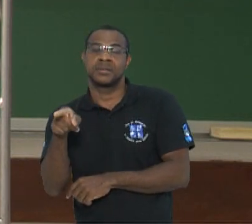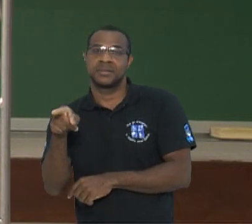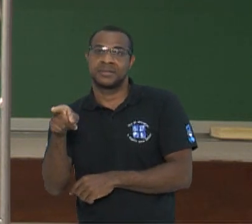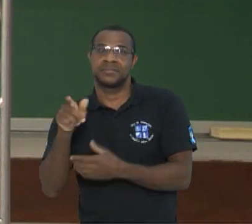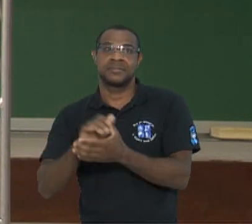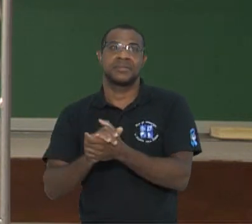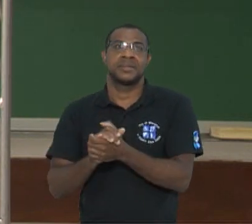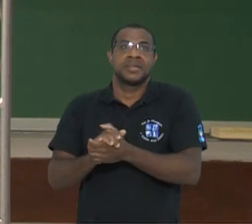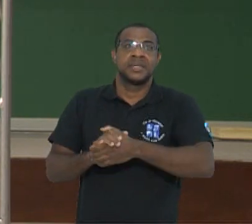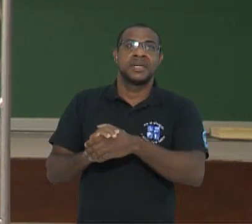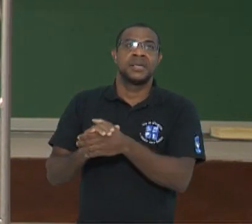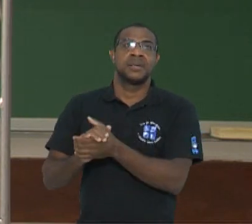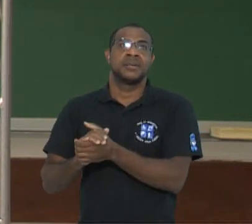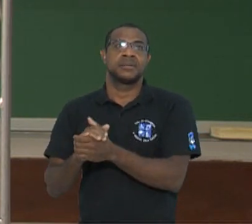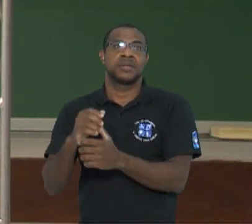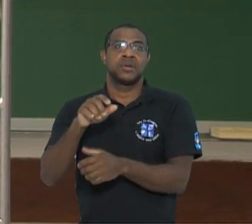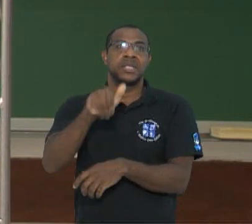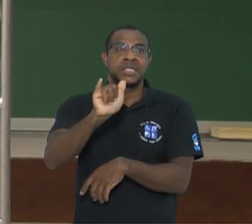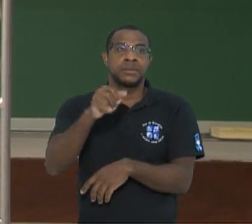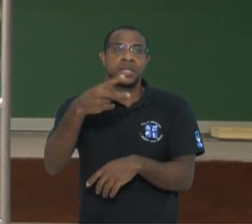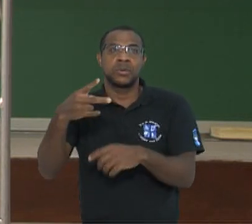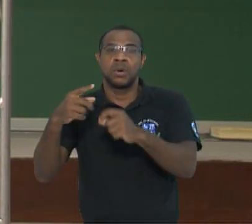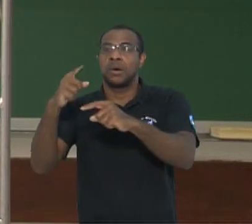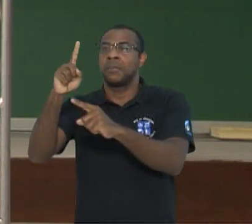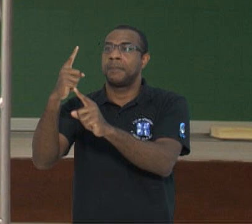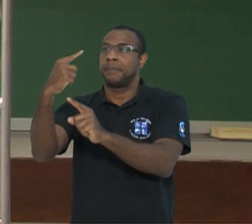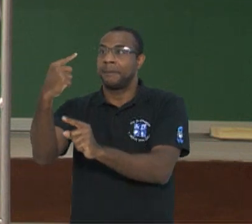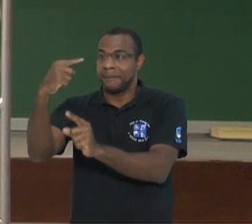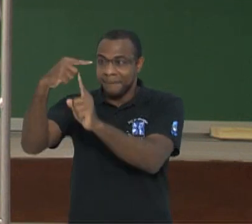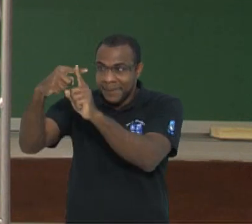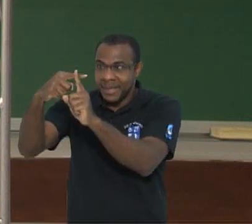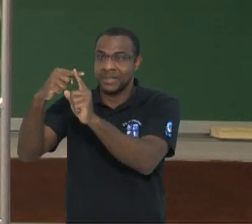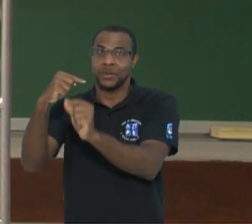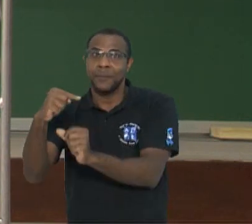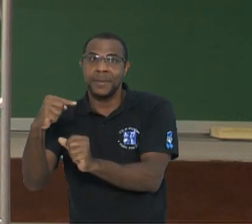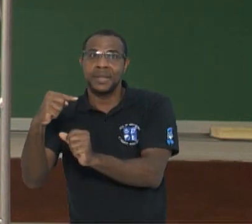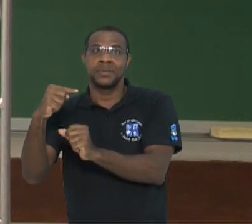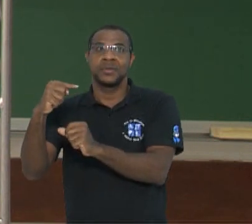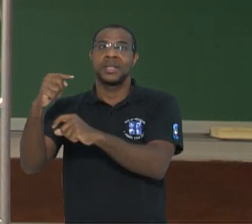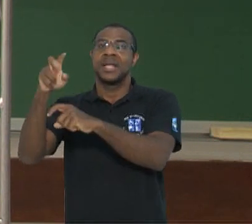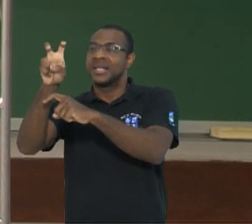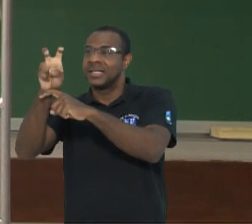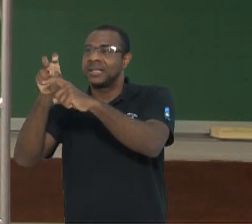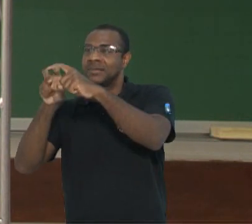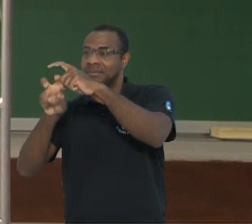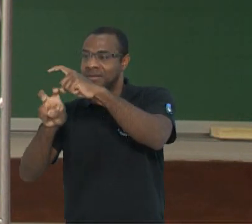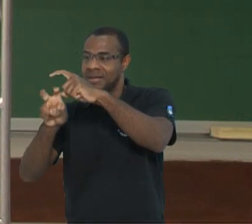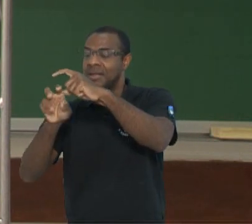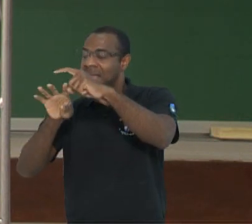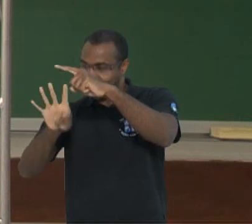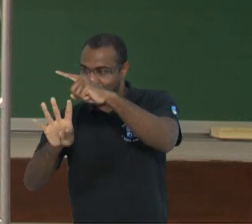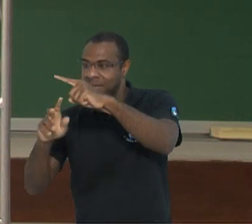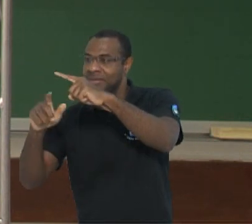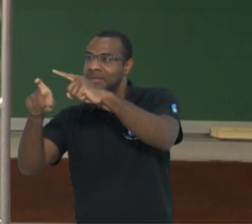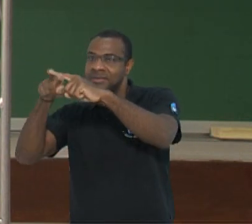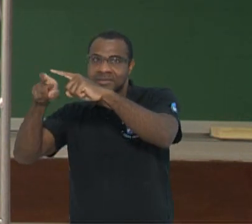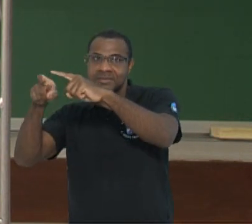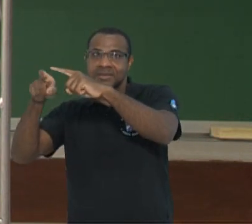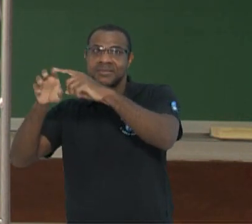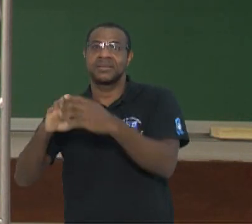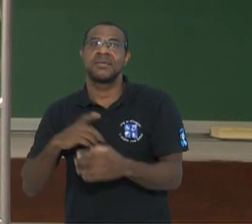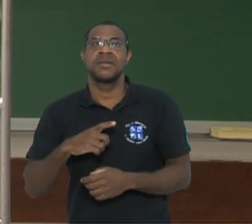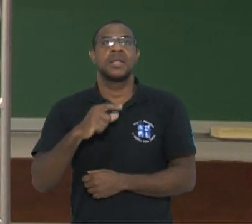quartos de x menos 5 quartos de x. Uma reta inclinada para a direita, uma reta inclinada para a esquerda,